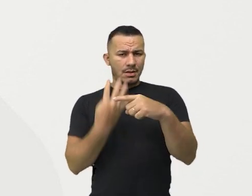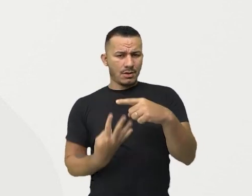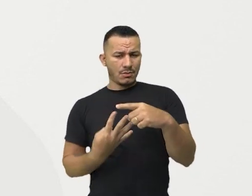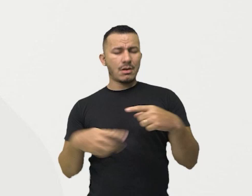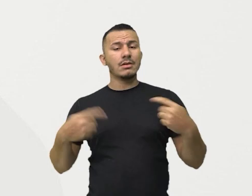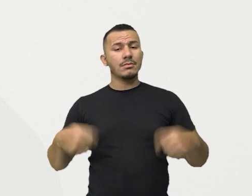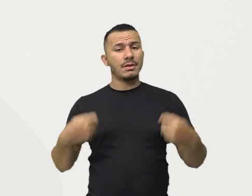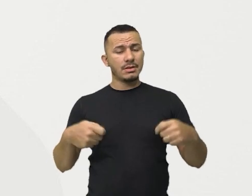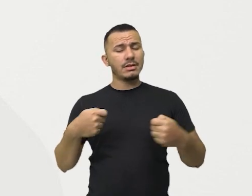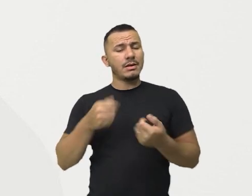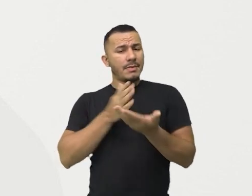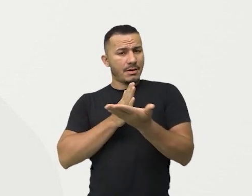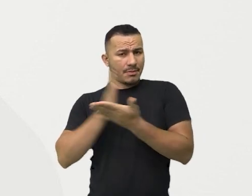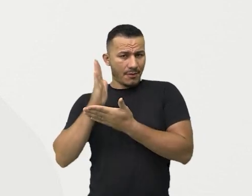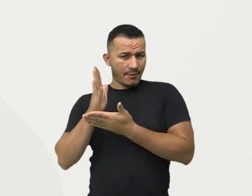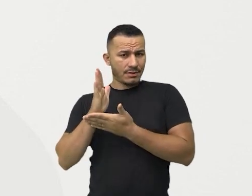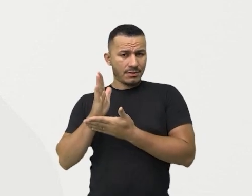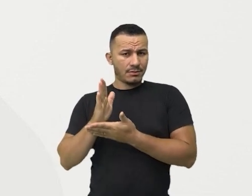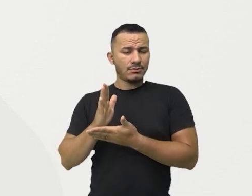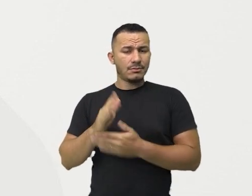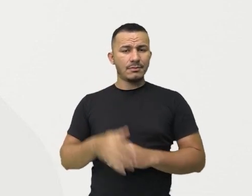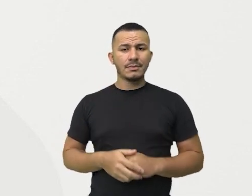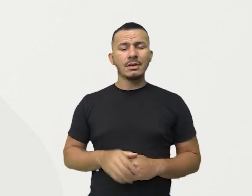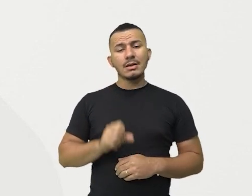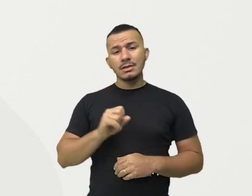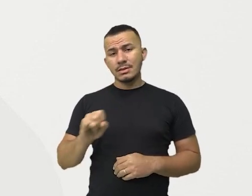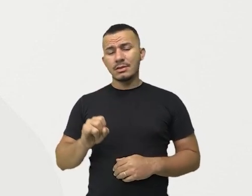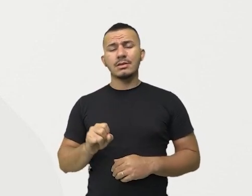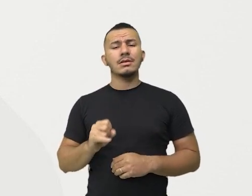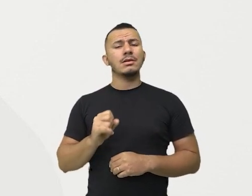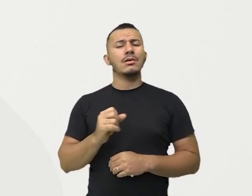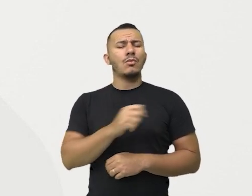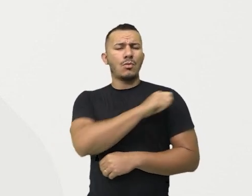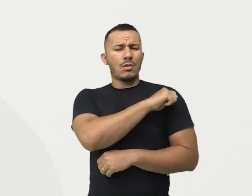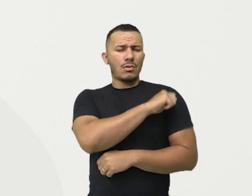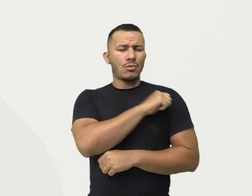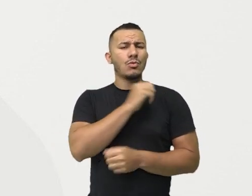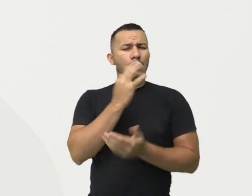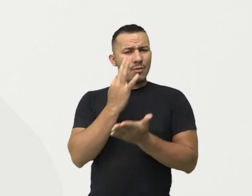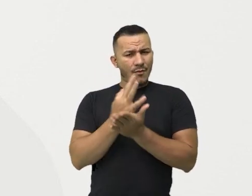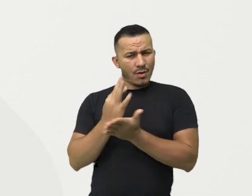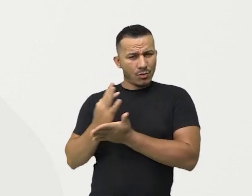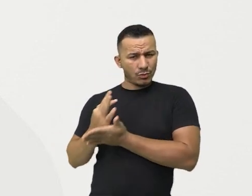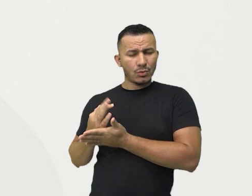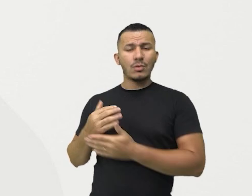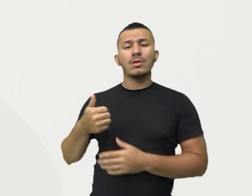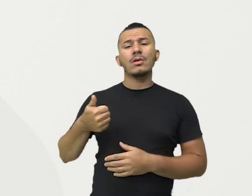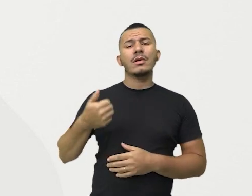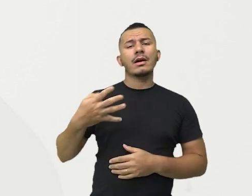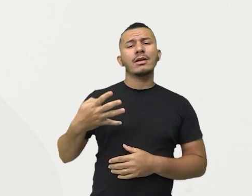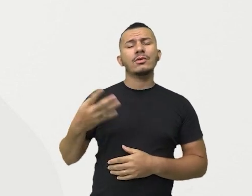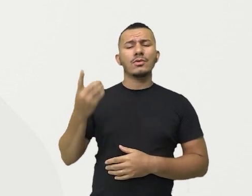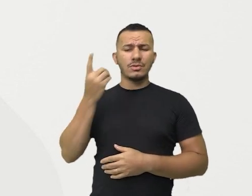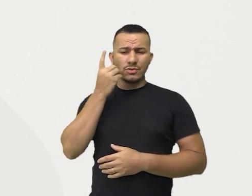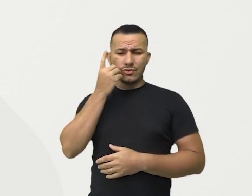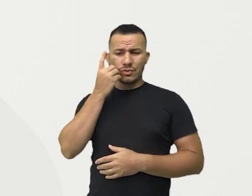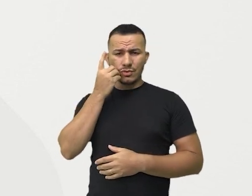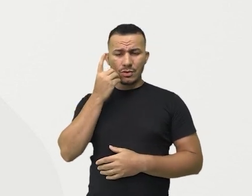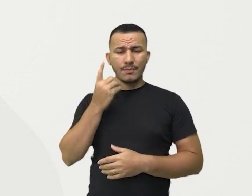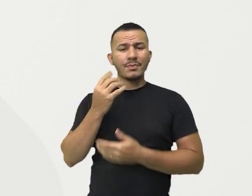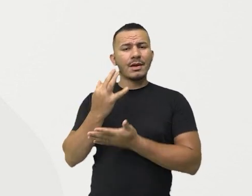3/4 desses dias para ser aprovado. Se durante o ano letivo ele faltou 14 dias,